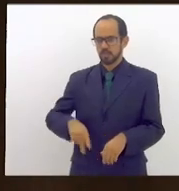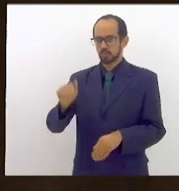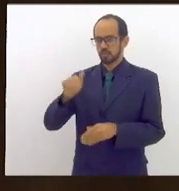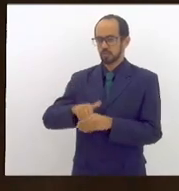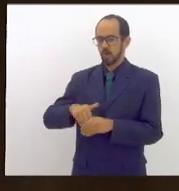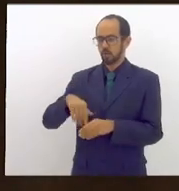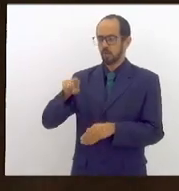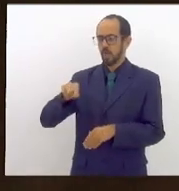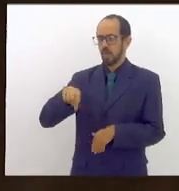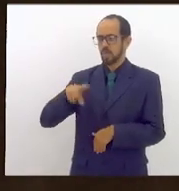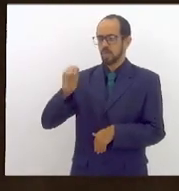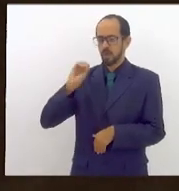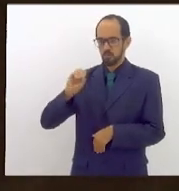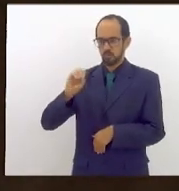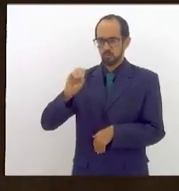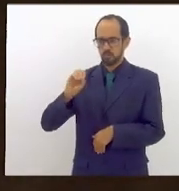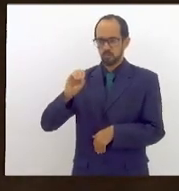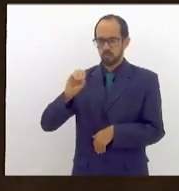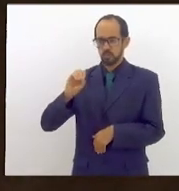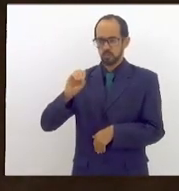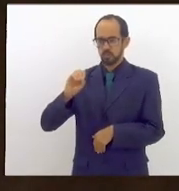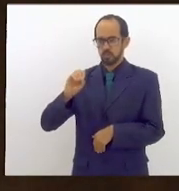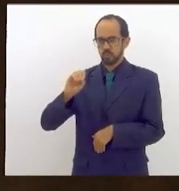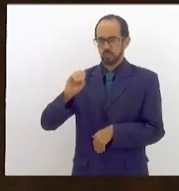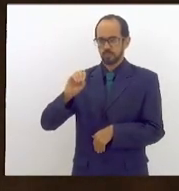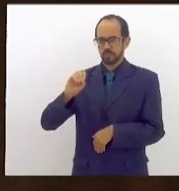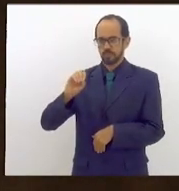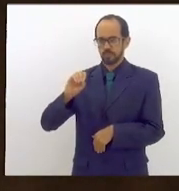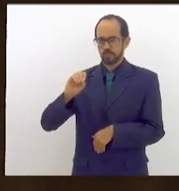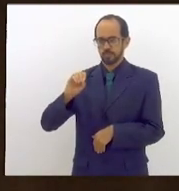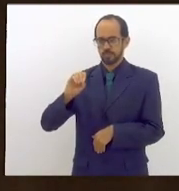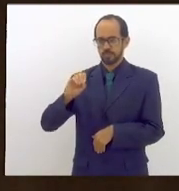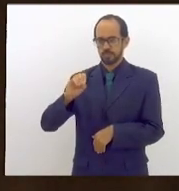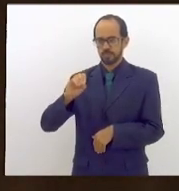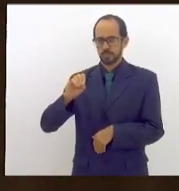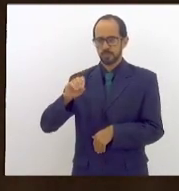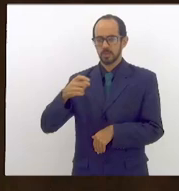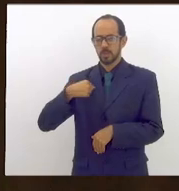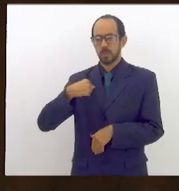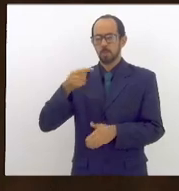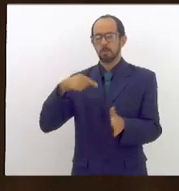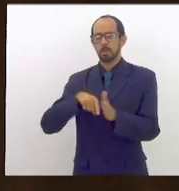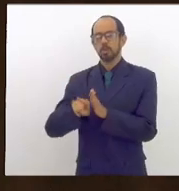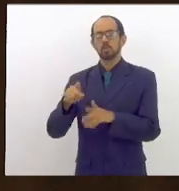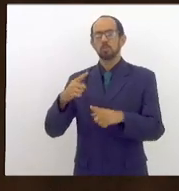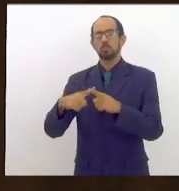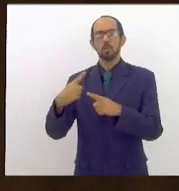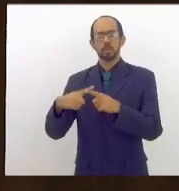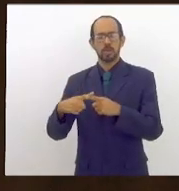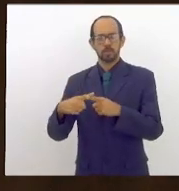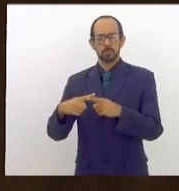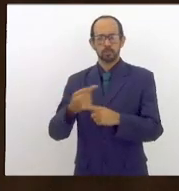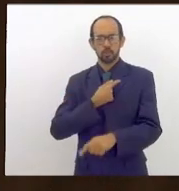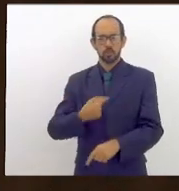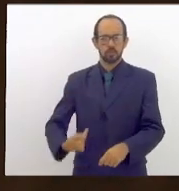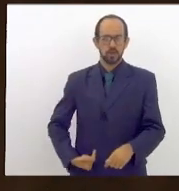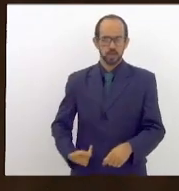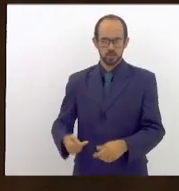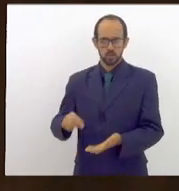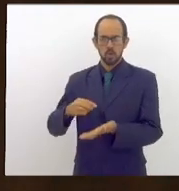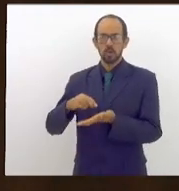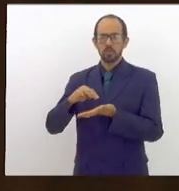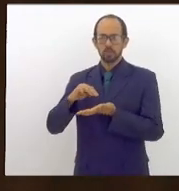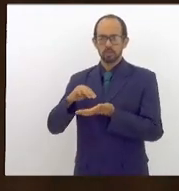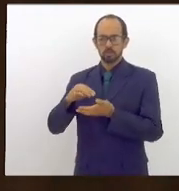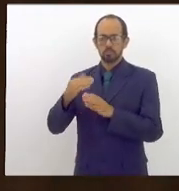e eu vou senhor presidente a pergunta que fica é a seguinte o governador mandou o aumento